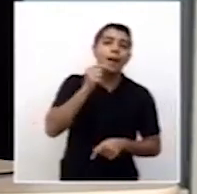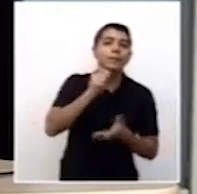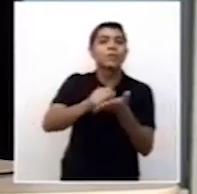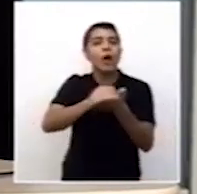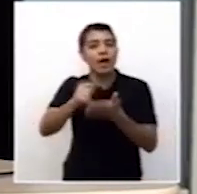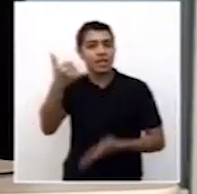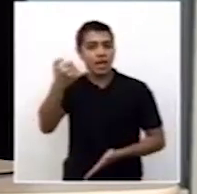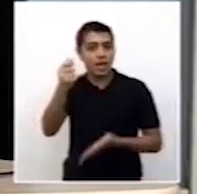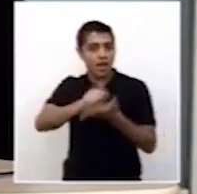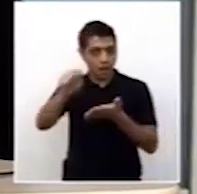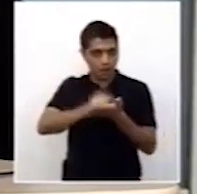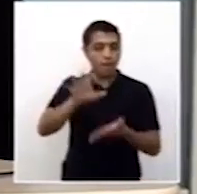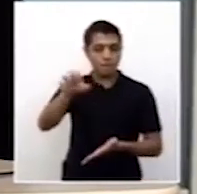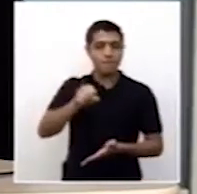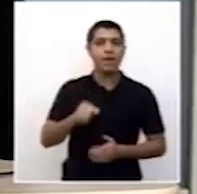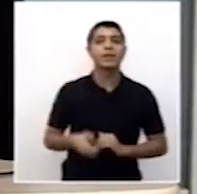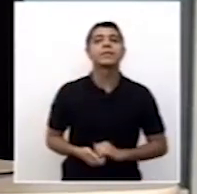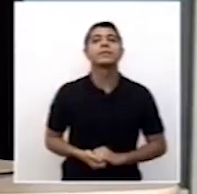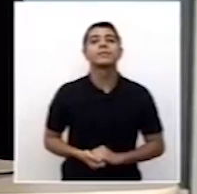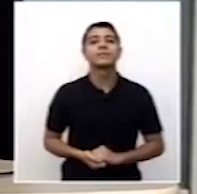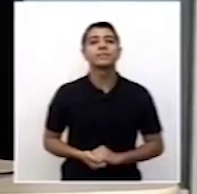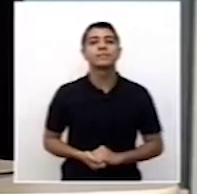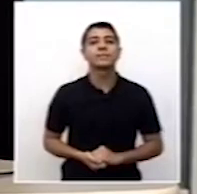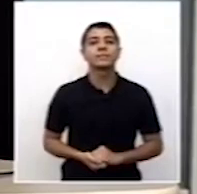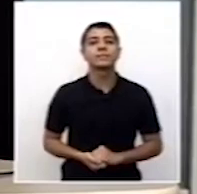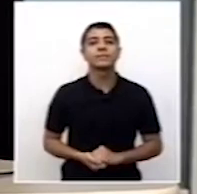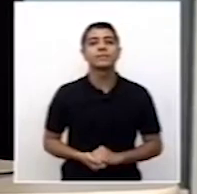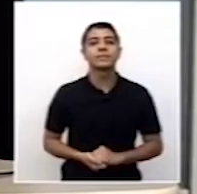as suas anotações.